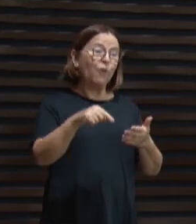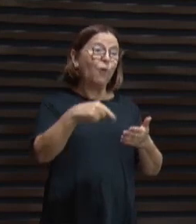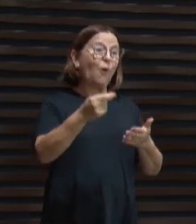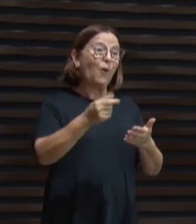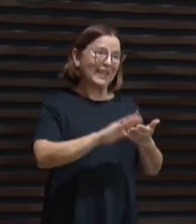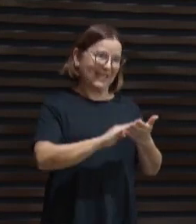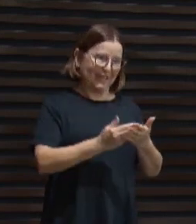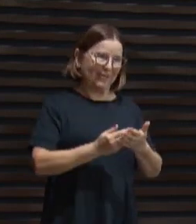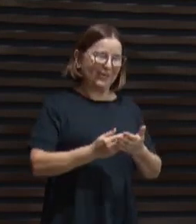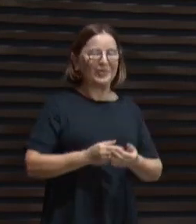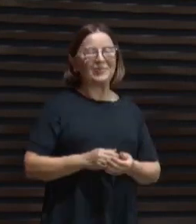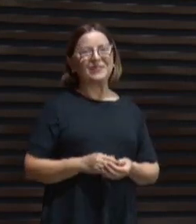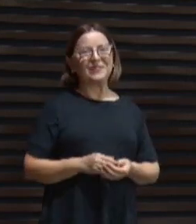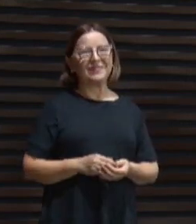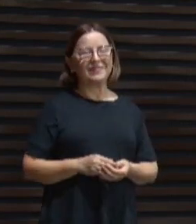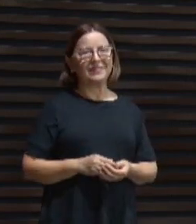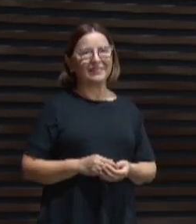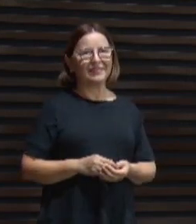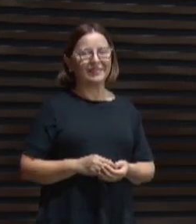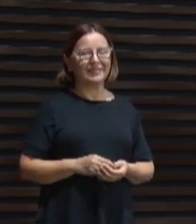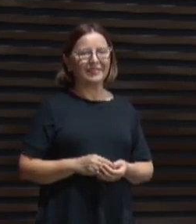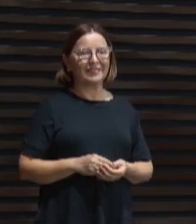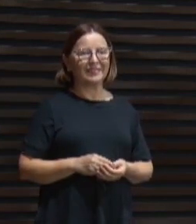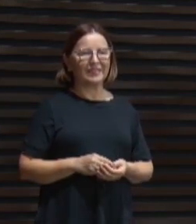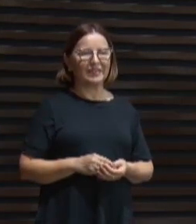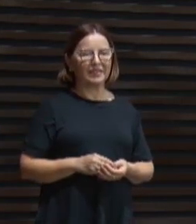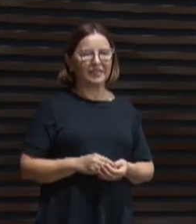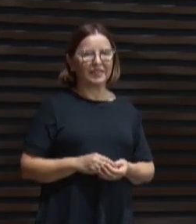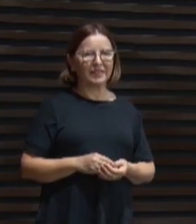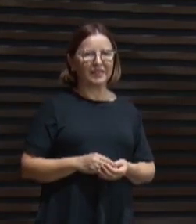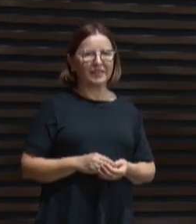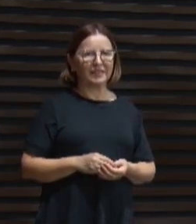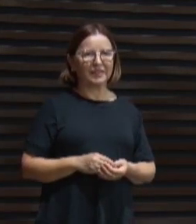a 29. Vamos primeiro nessa, depois eu vejo a outra.